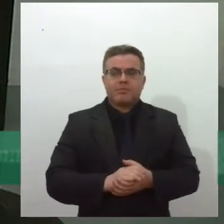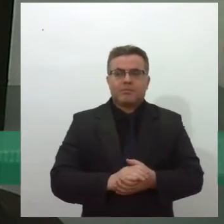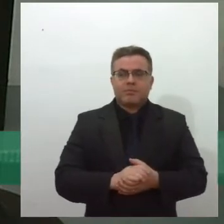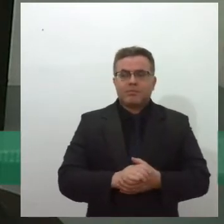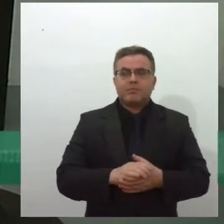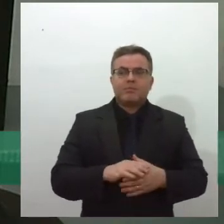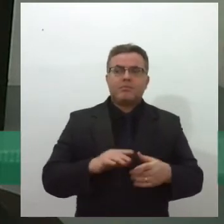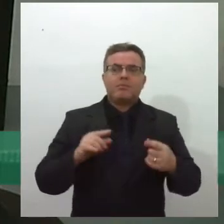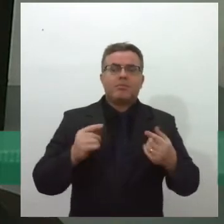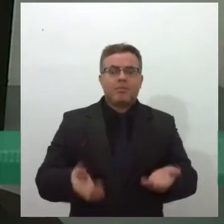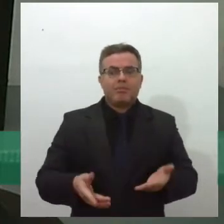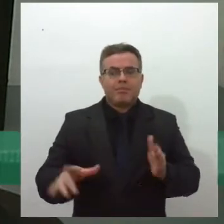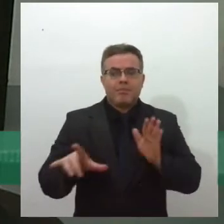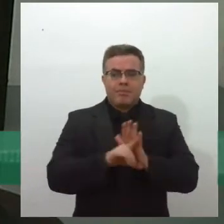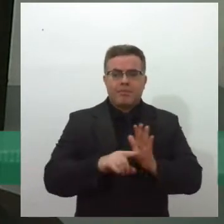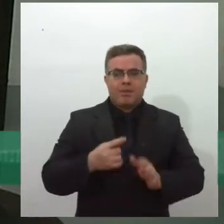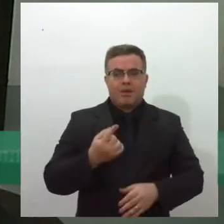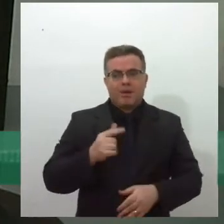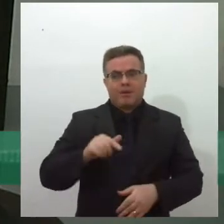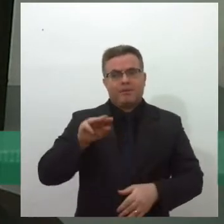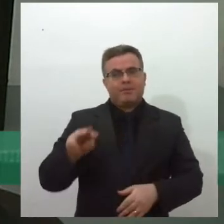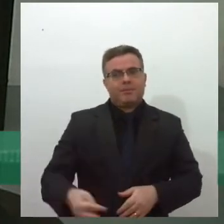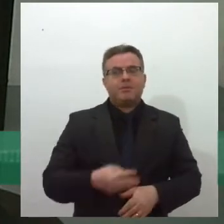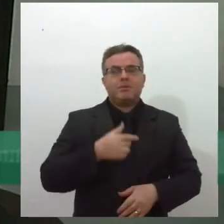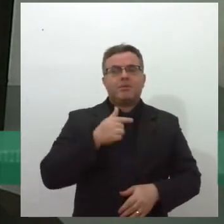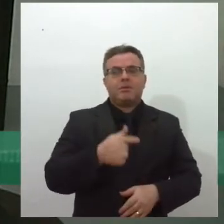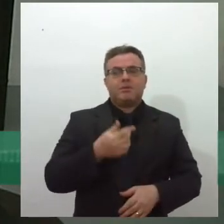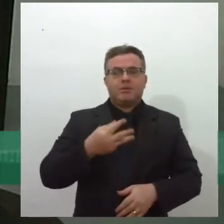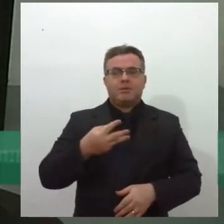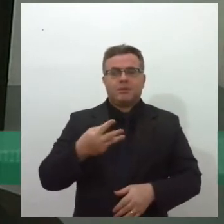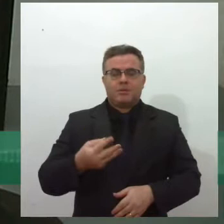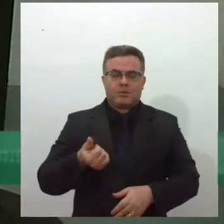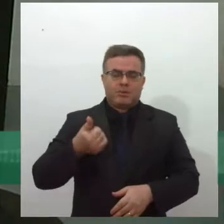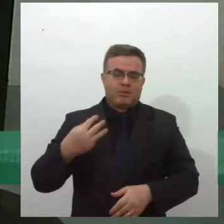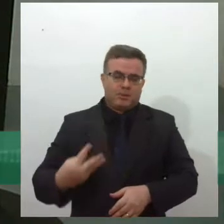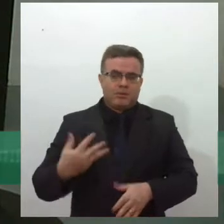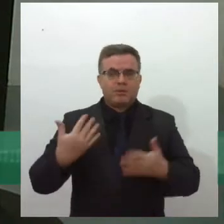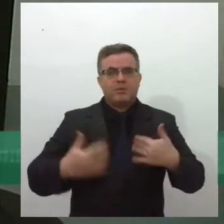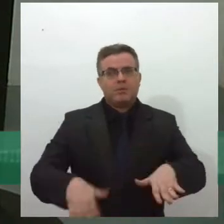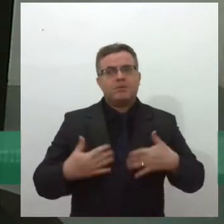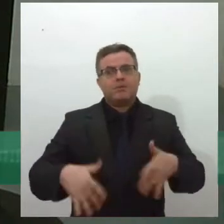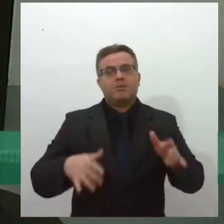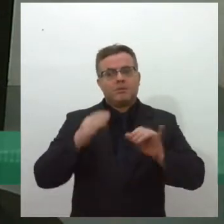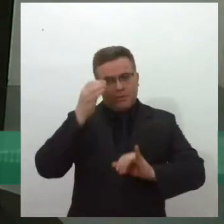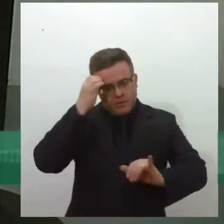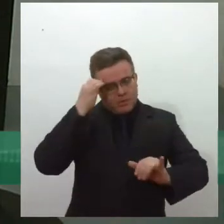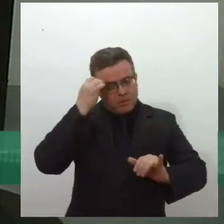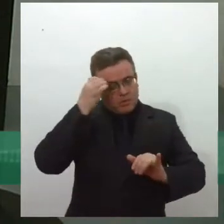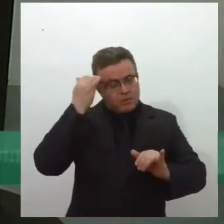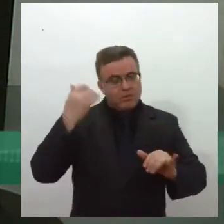Perfeito. A lei é a 7.713, que é a lei que trata do imposto de renda. Lá em seu artigo,